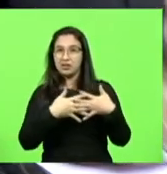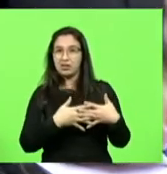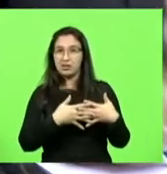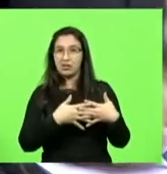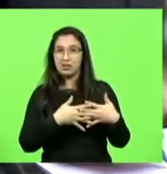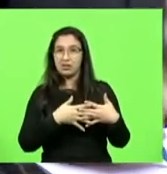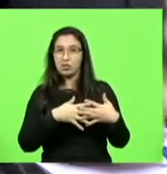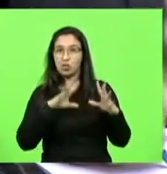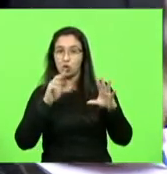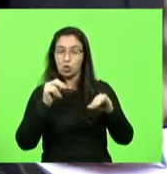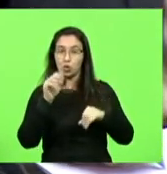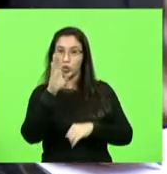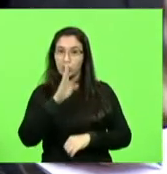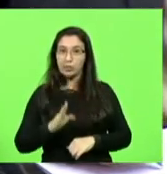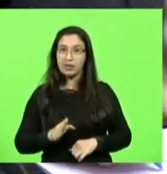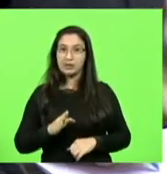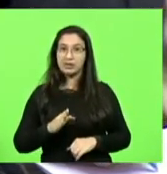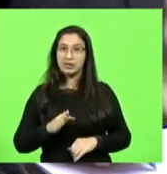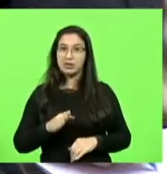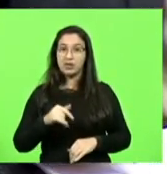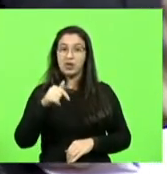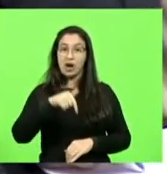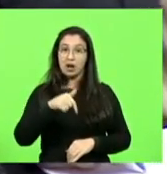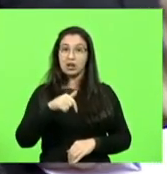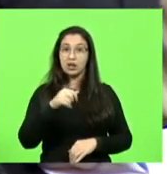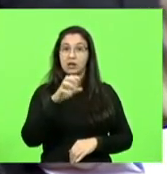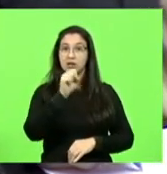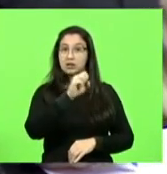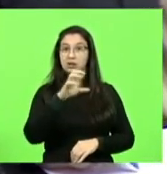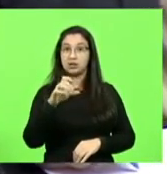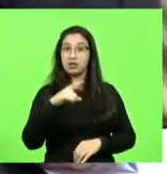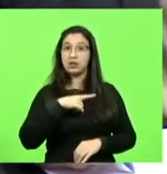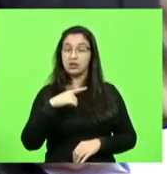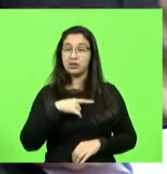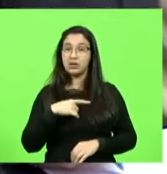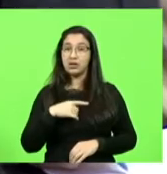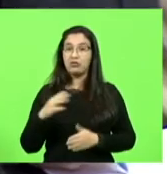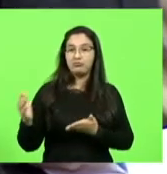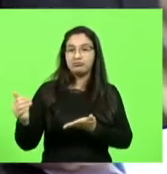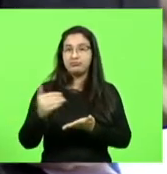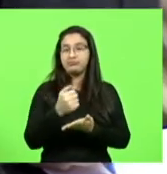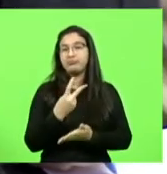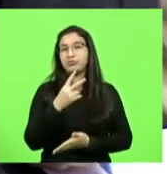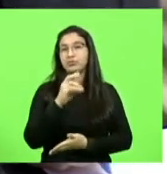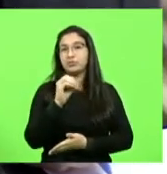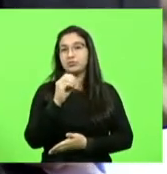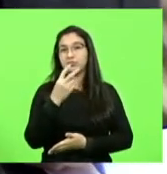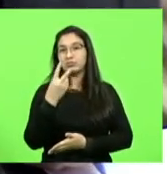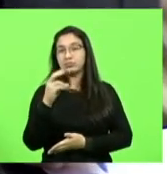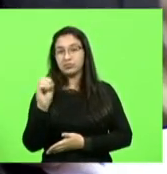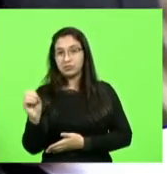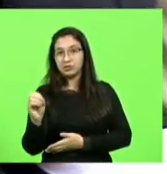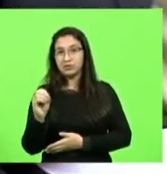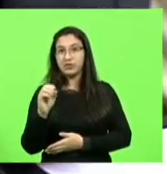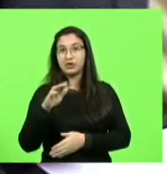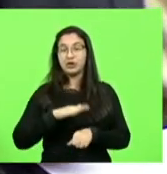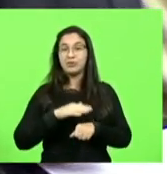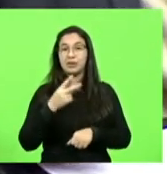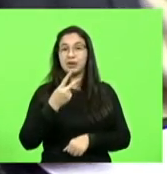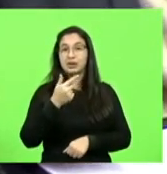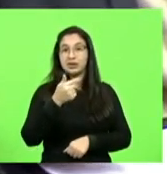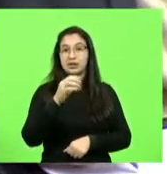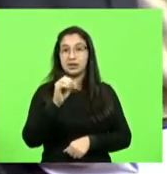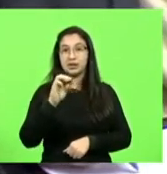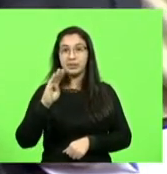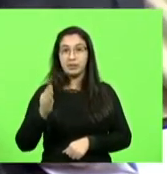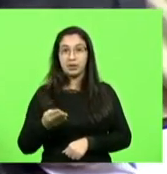passam em Santa Catarina. Olha o número. Nós arrecadamos, em 2020, 70 bilhões de reais em impostos federais.